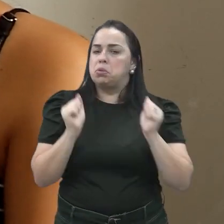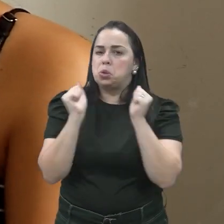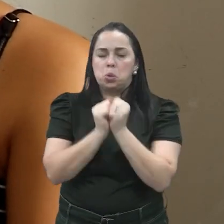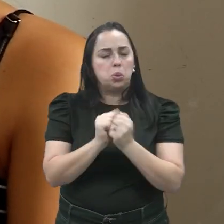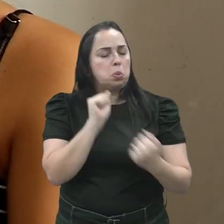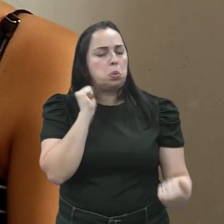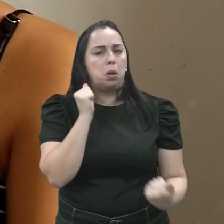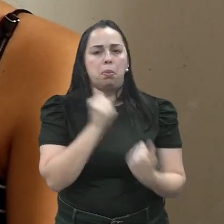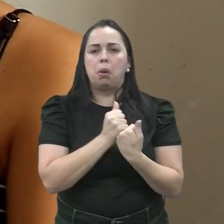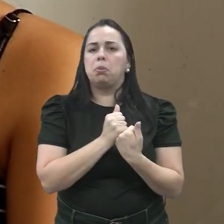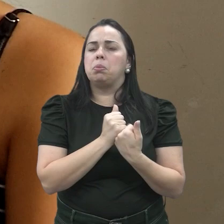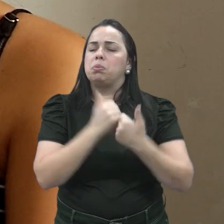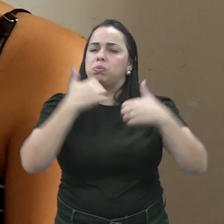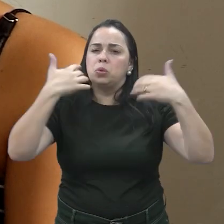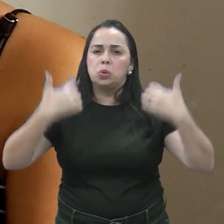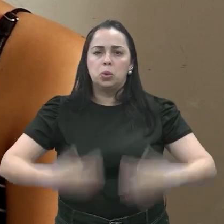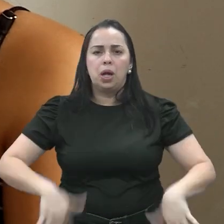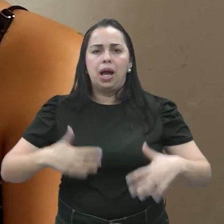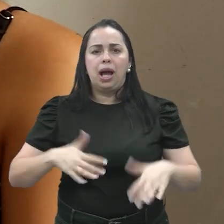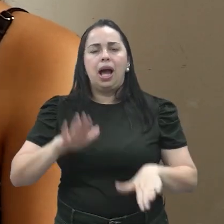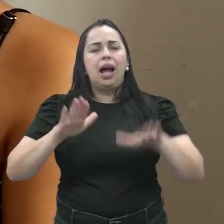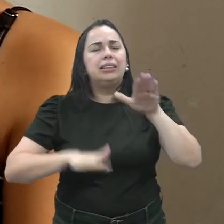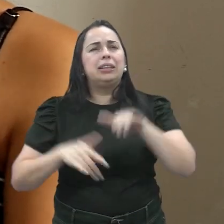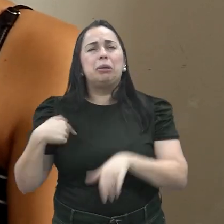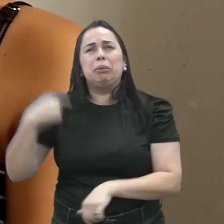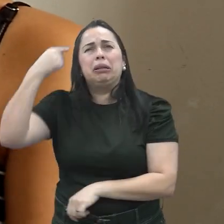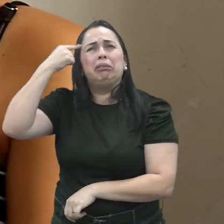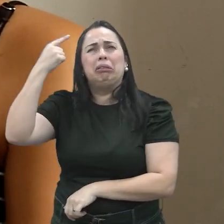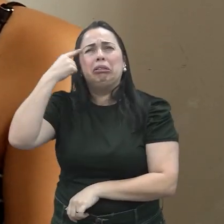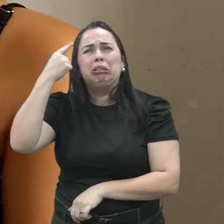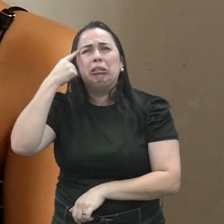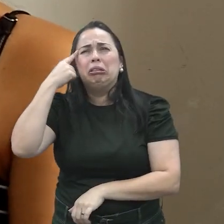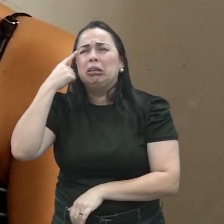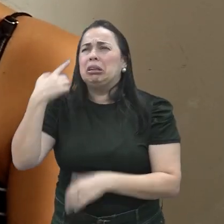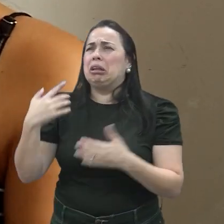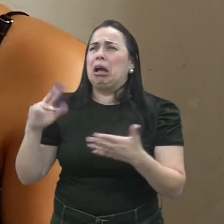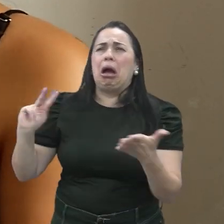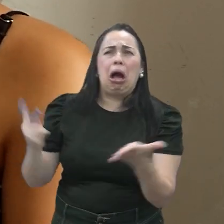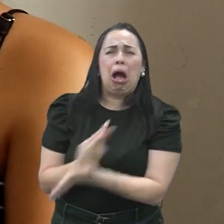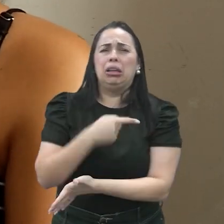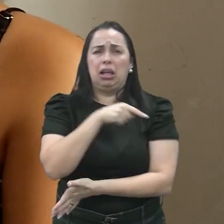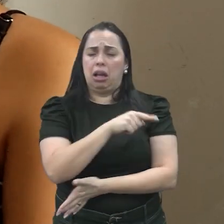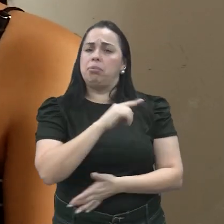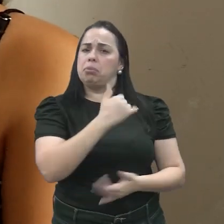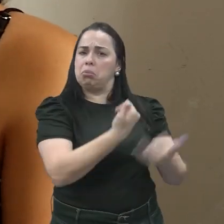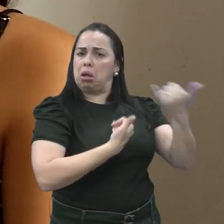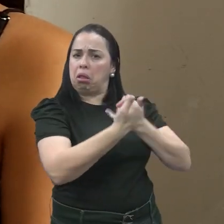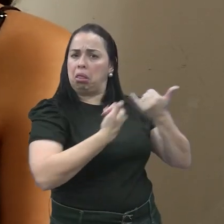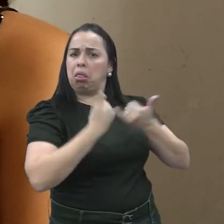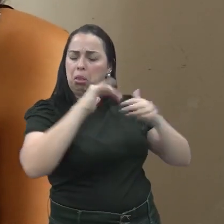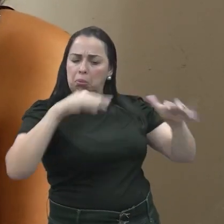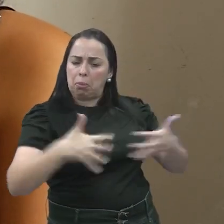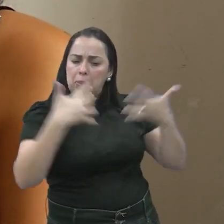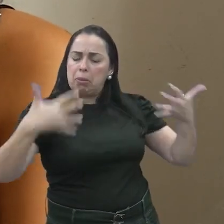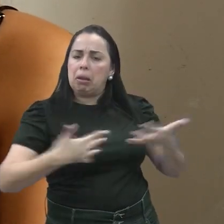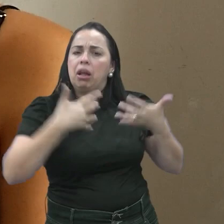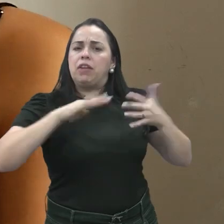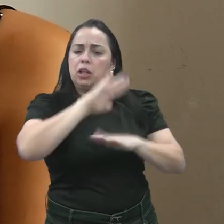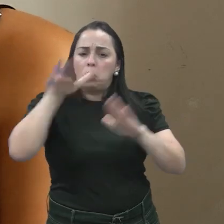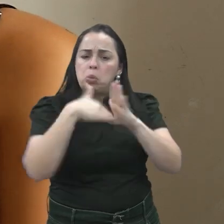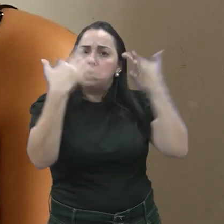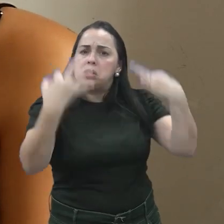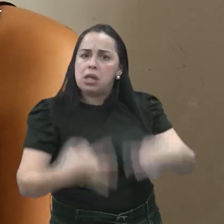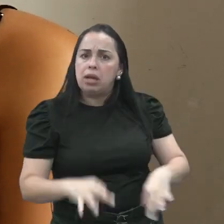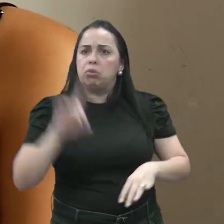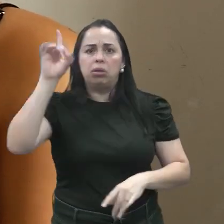assim, ela não saiu do meu lado. Deu um apoio que tudo... Às vezes eu falava, ai meu Deus, não vai dar certo. Ela, calma, vai dar certo. Calma, filha. Você não